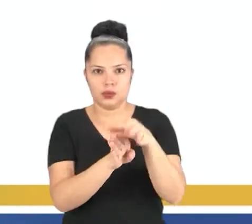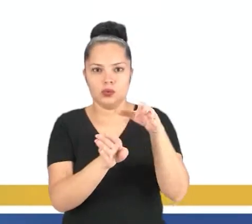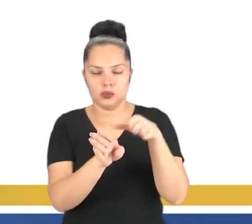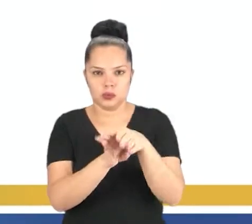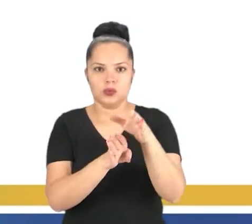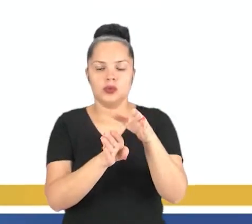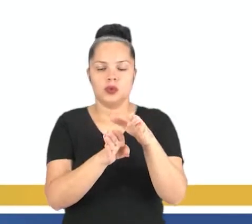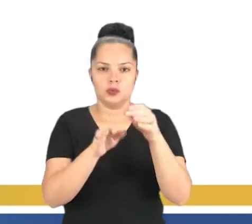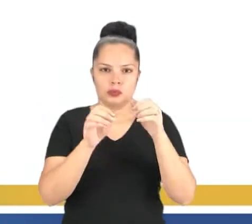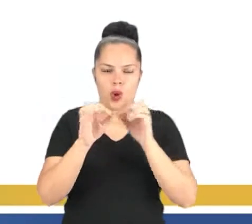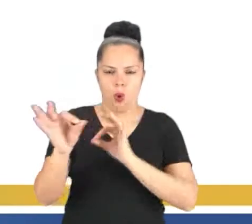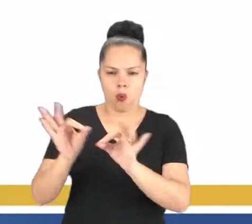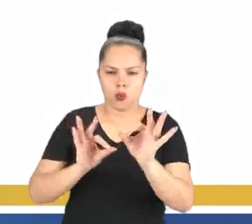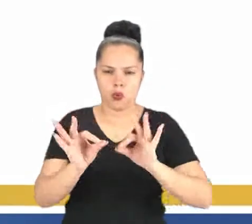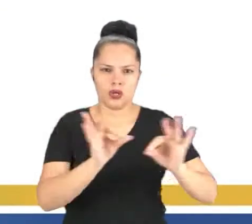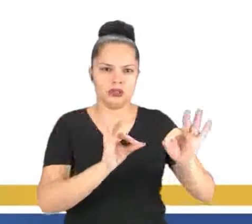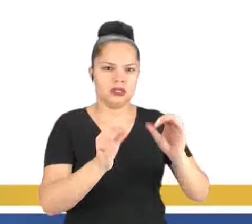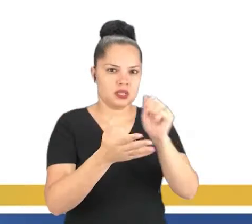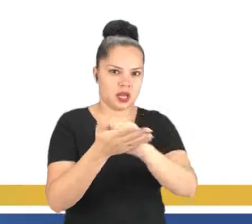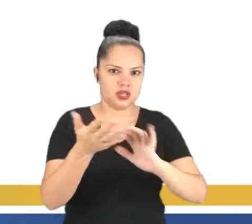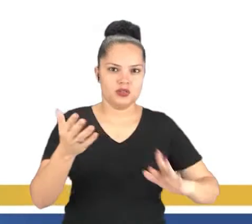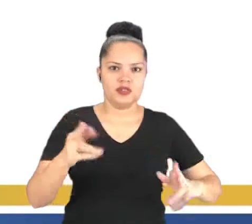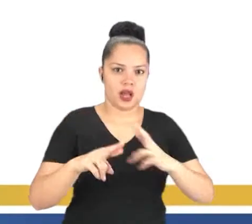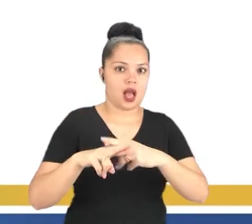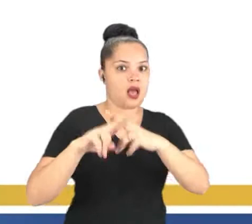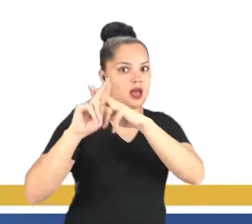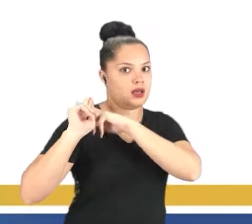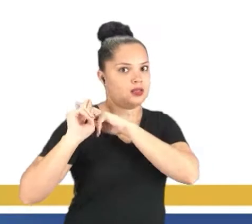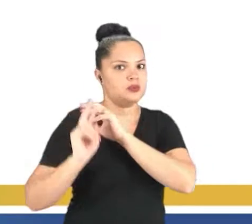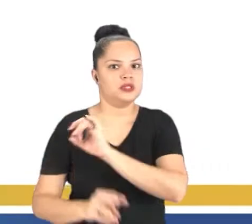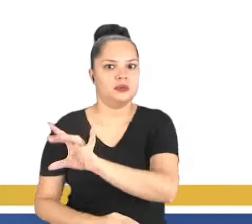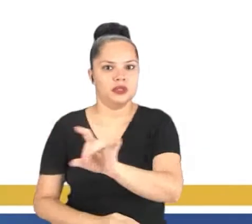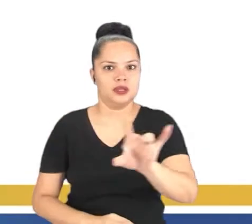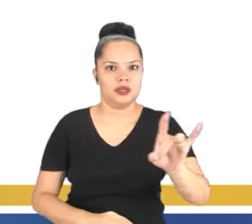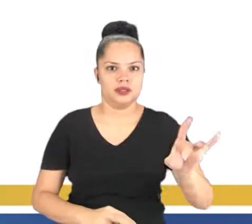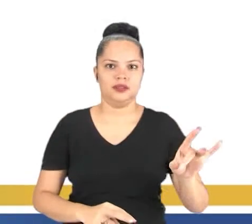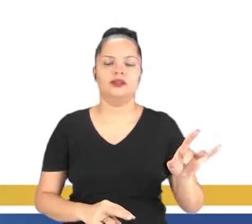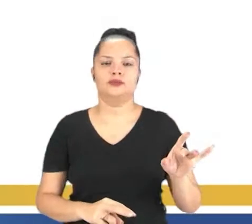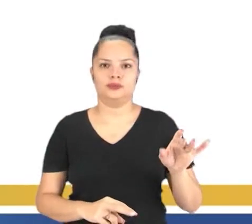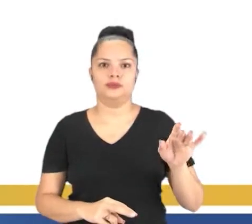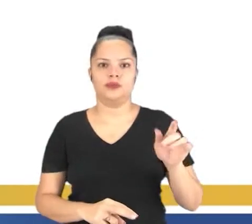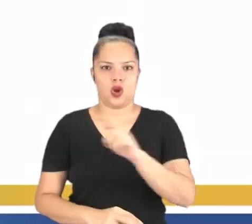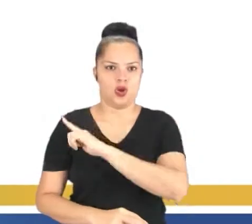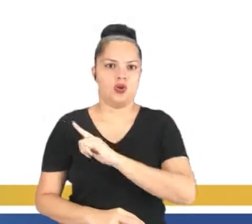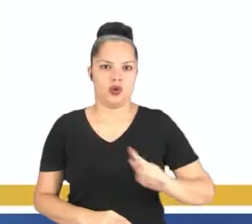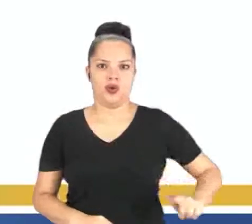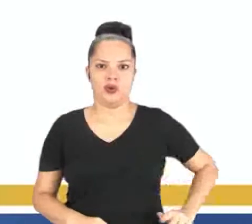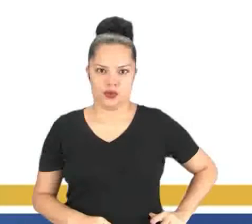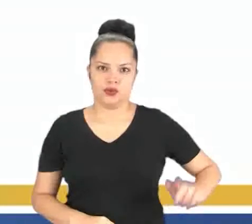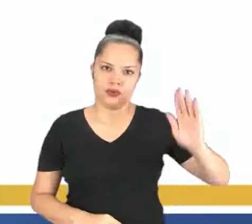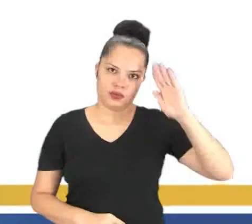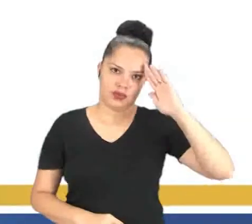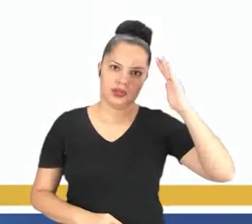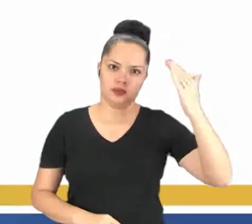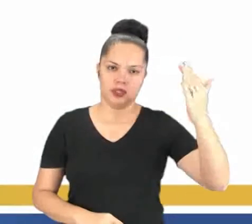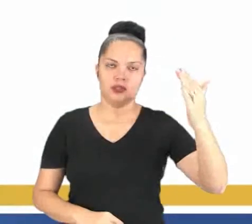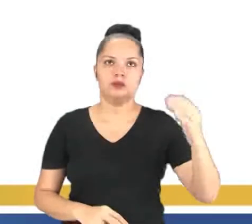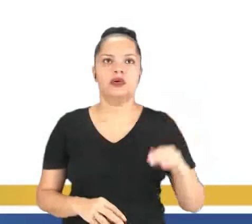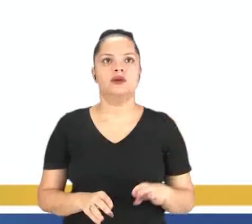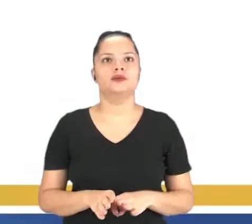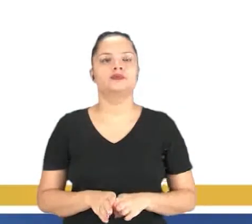e prestava contas ao governo Central bom então Observe aí essa região aqui onde ficava os cálculos né